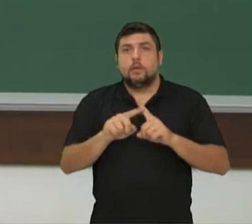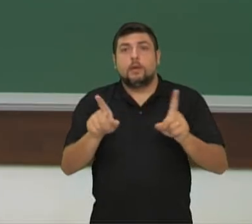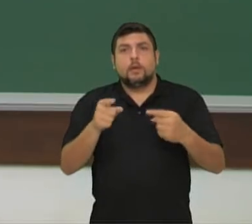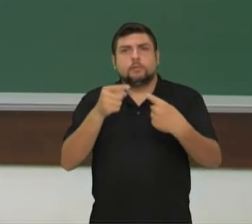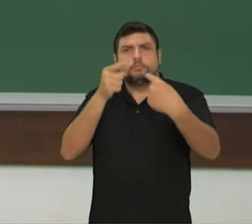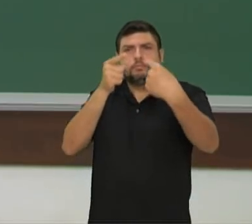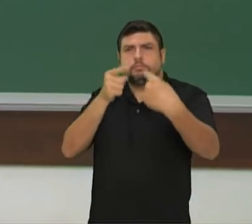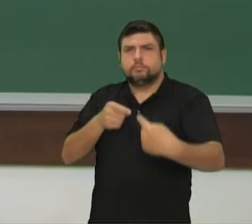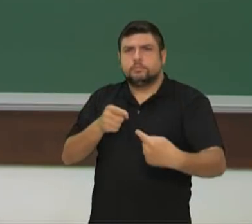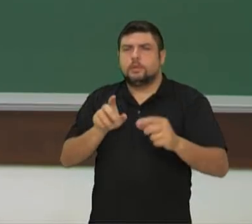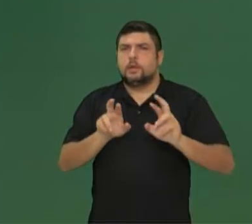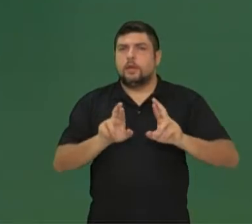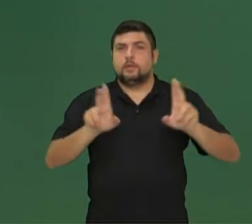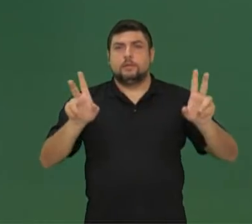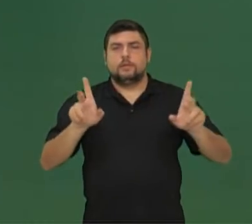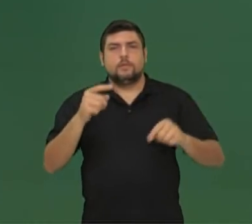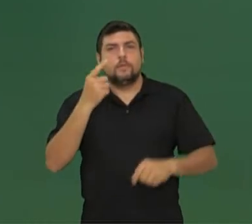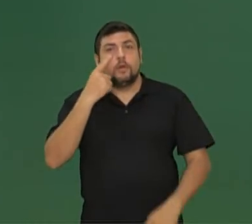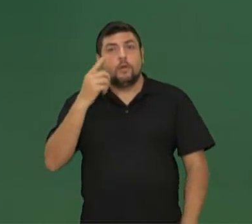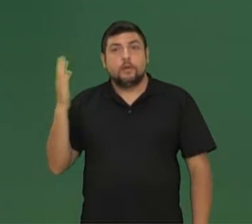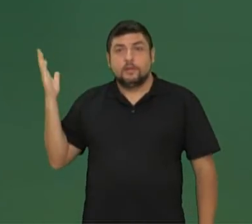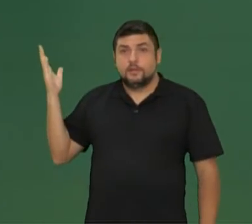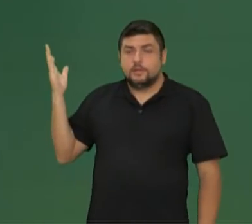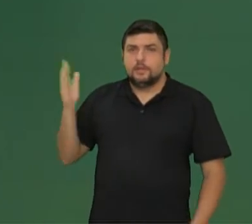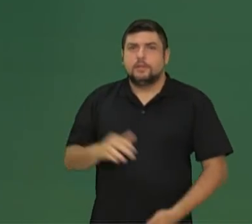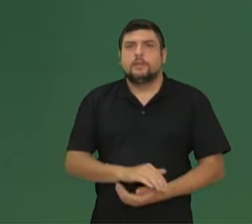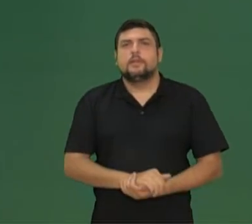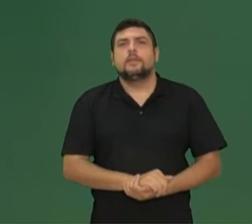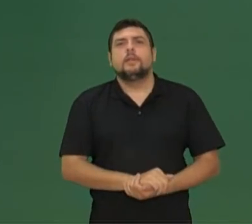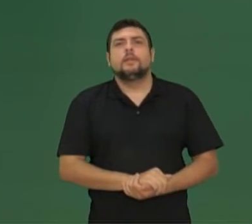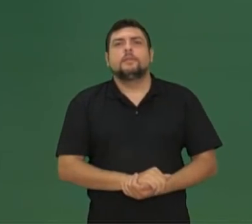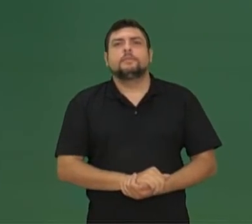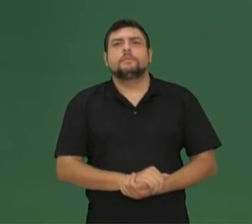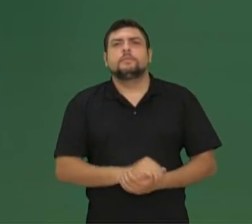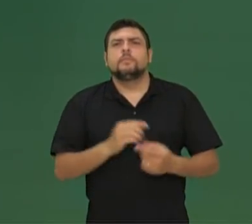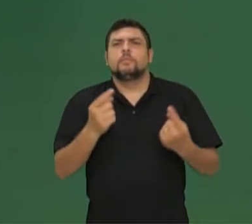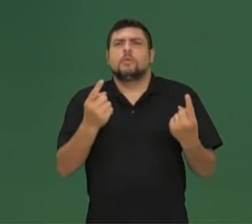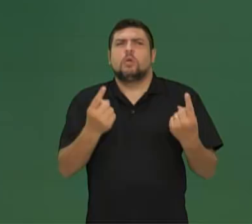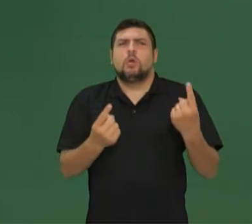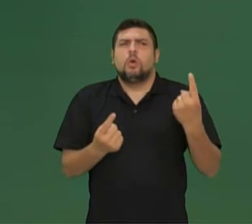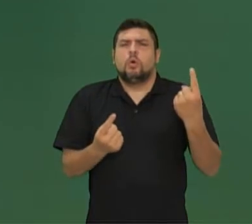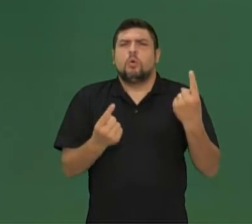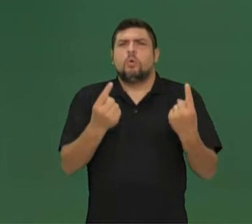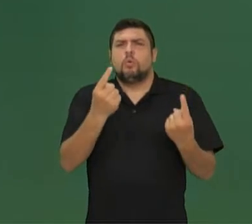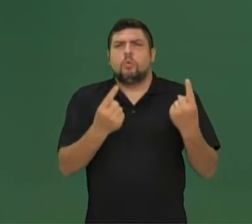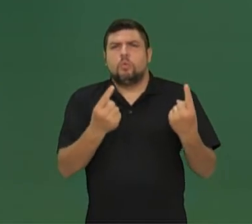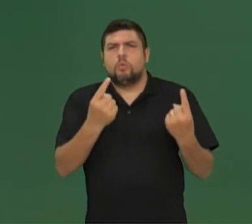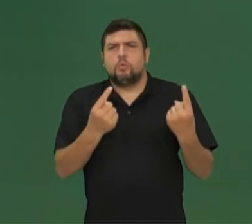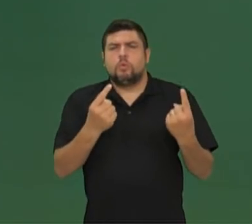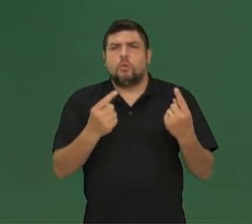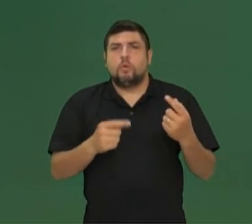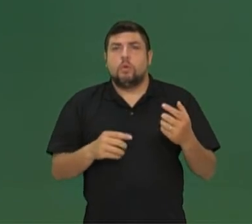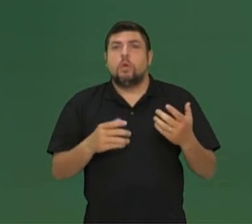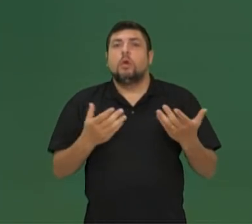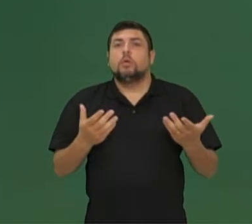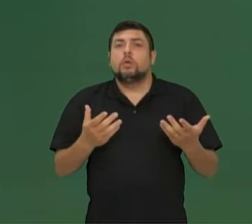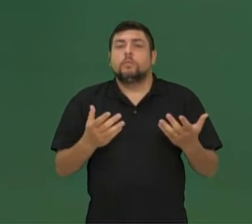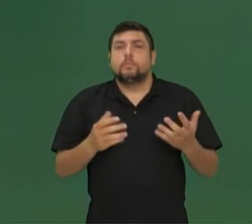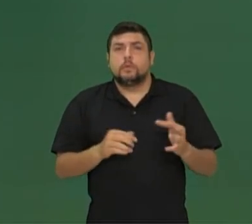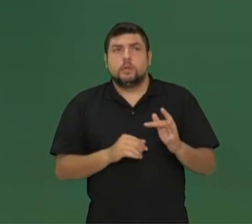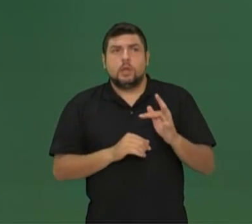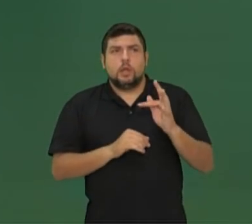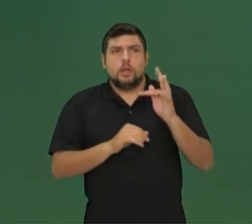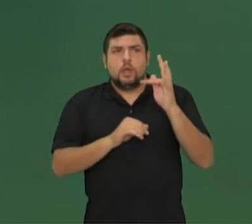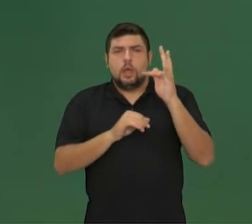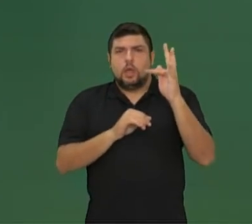um pouquinho diferente. O que apareceu aqui? Olha, qual dos gráficos representa a função f, que o domínio são